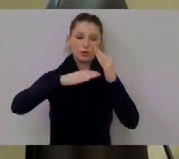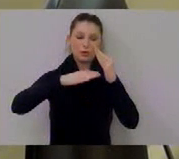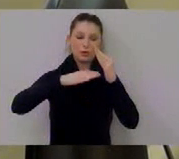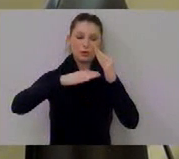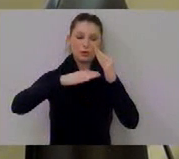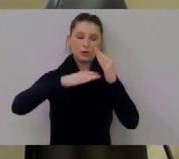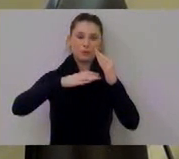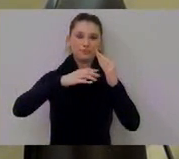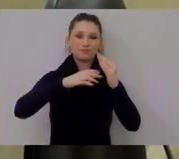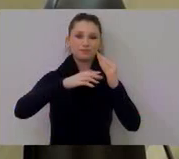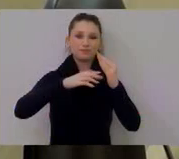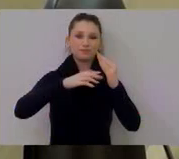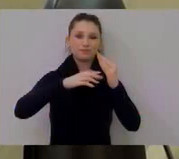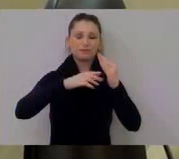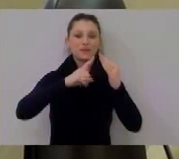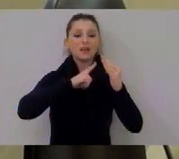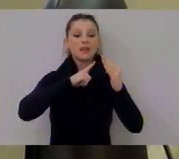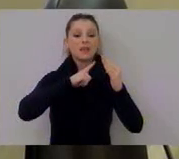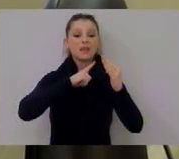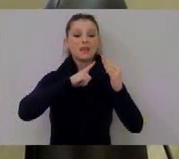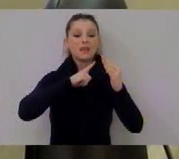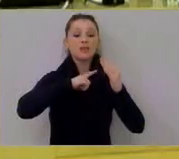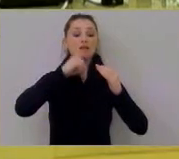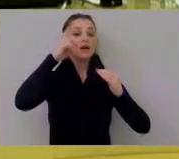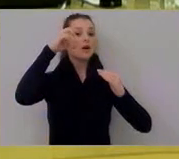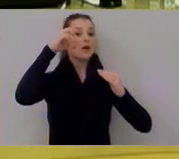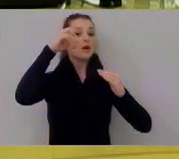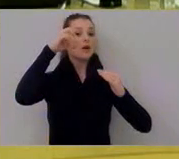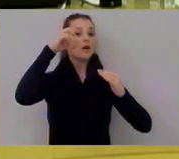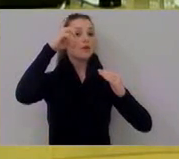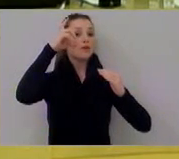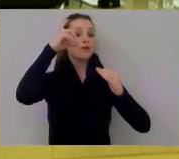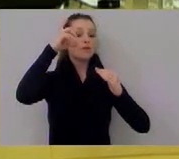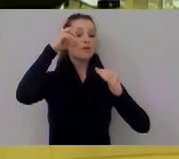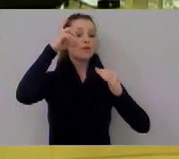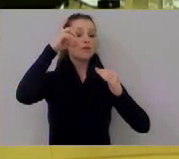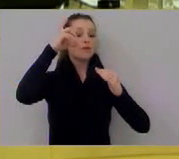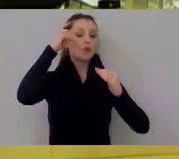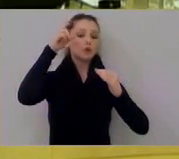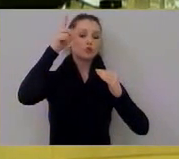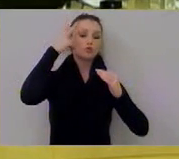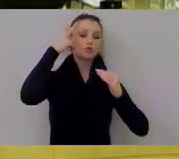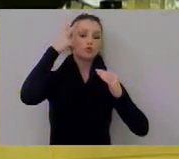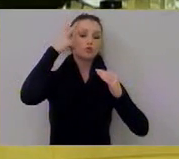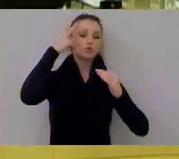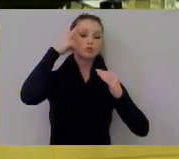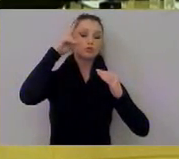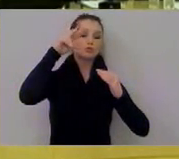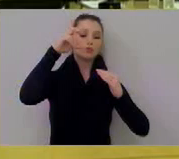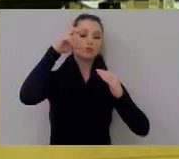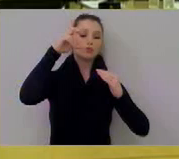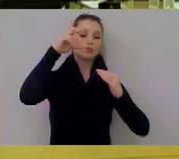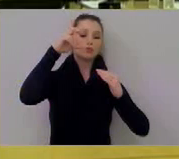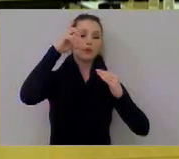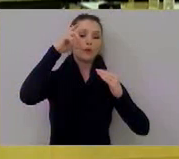Essa foto da direita é na frente da minha casa,